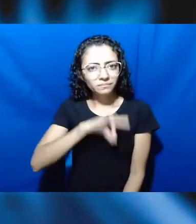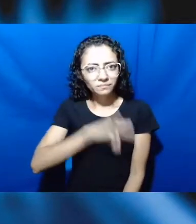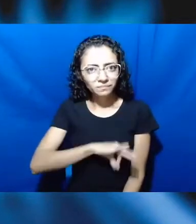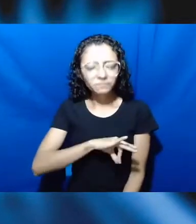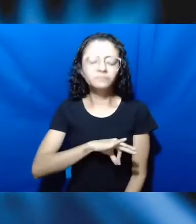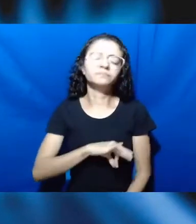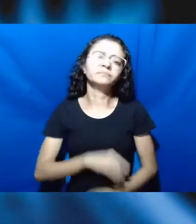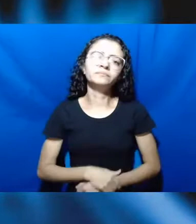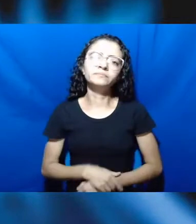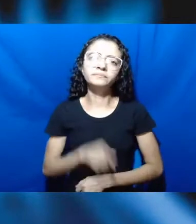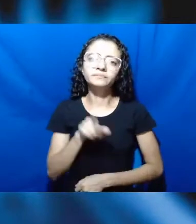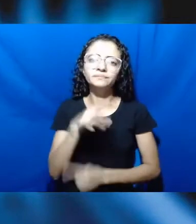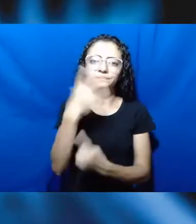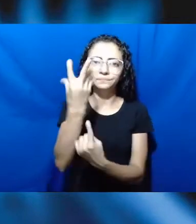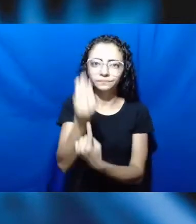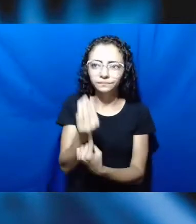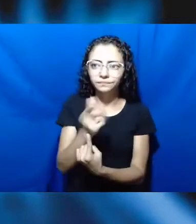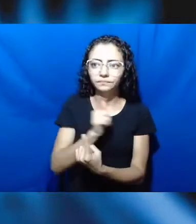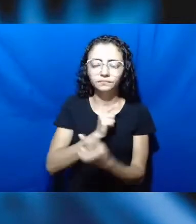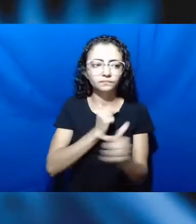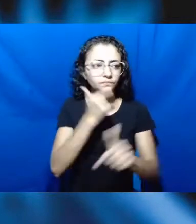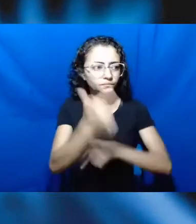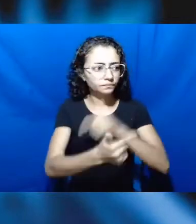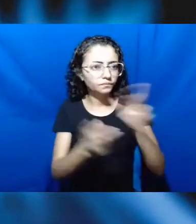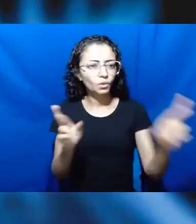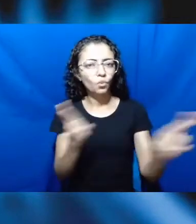altamente relacional com a cidade,